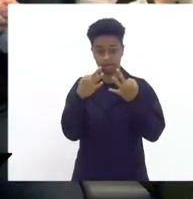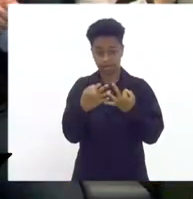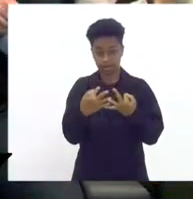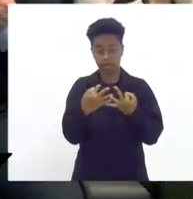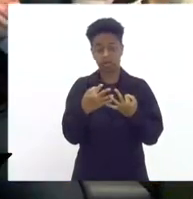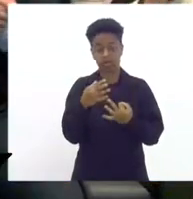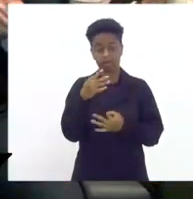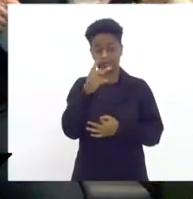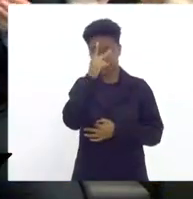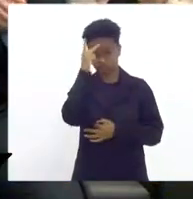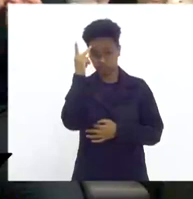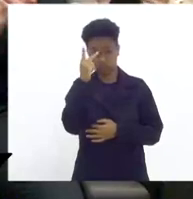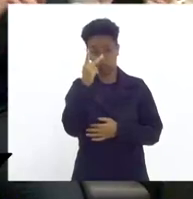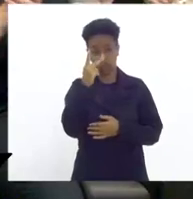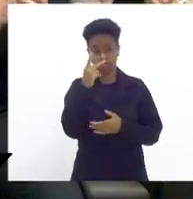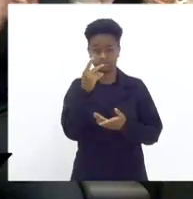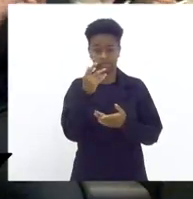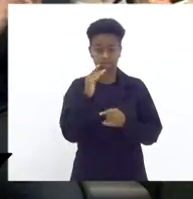Estado